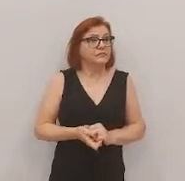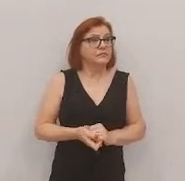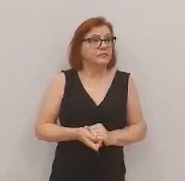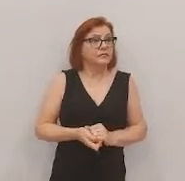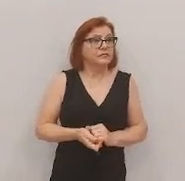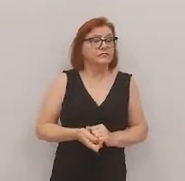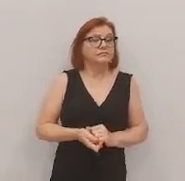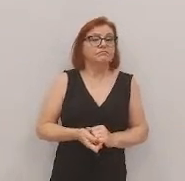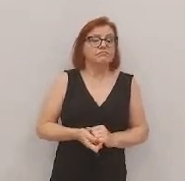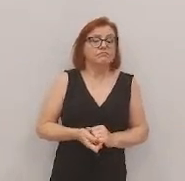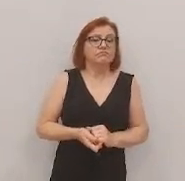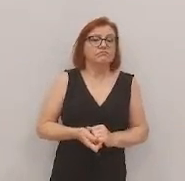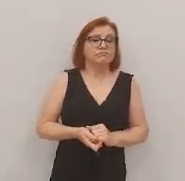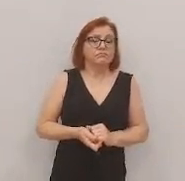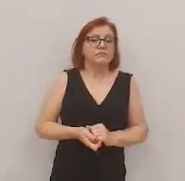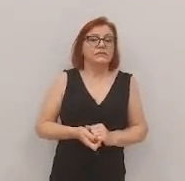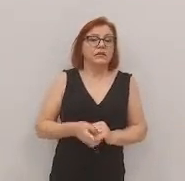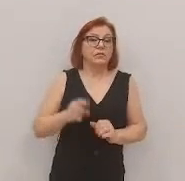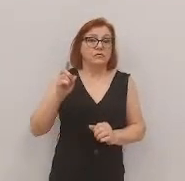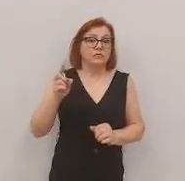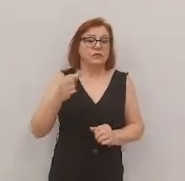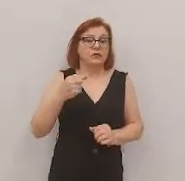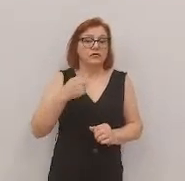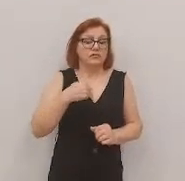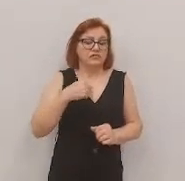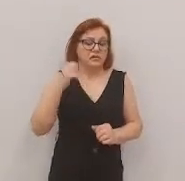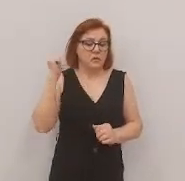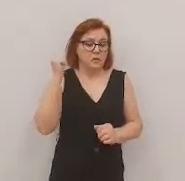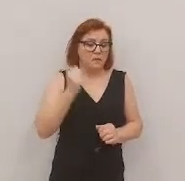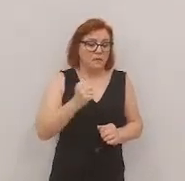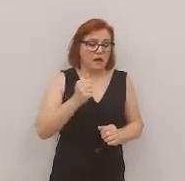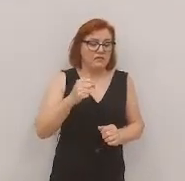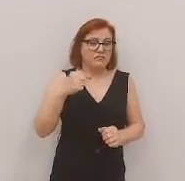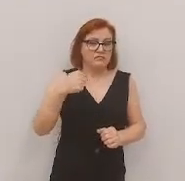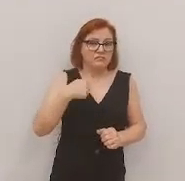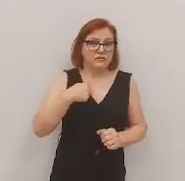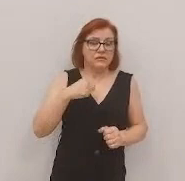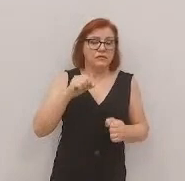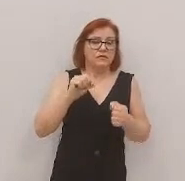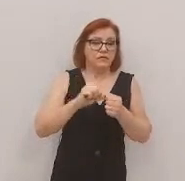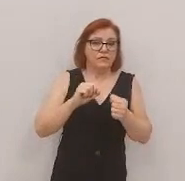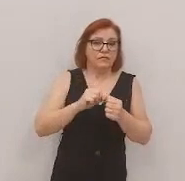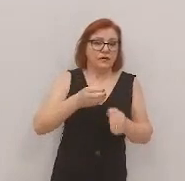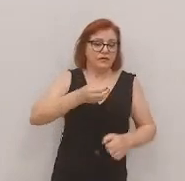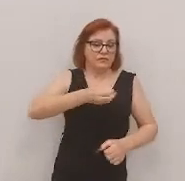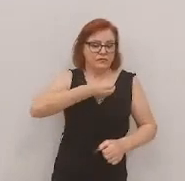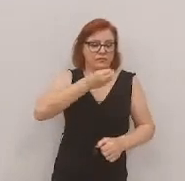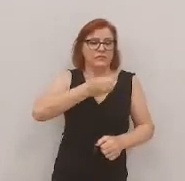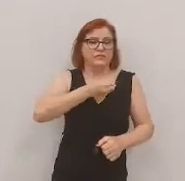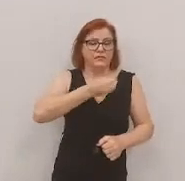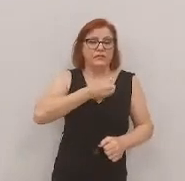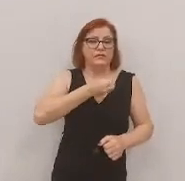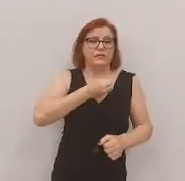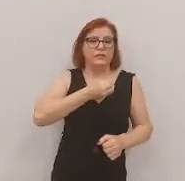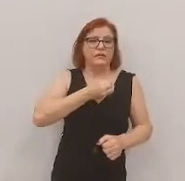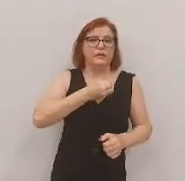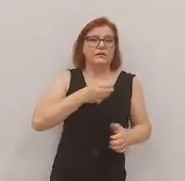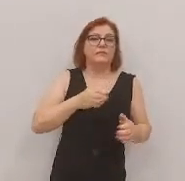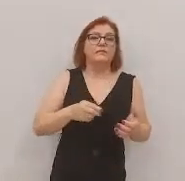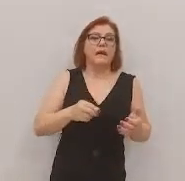fora. Oh, Senhor Jesus. Então aqui, é o Senhor quem faz.